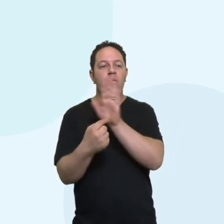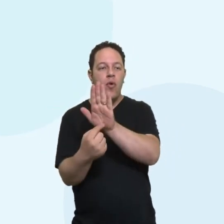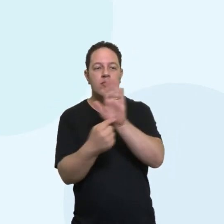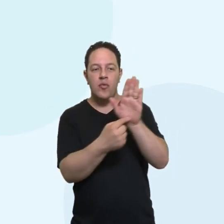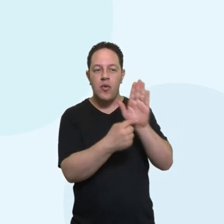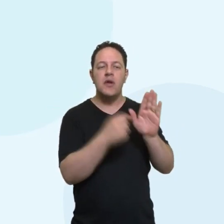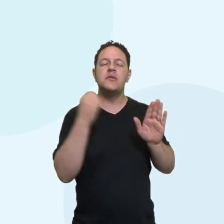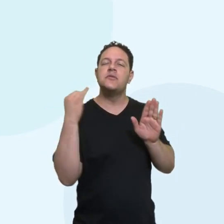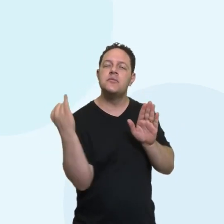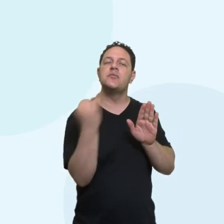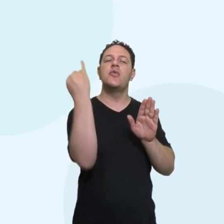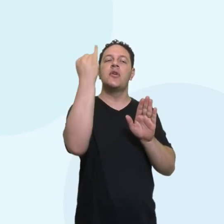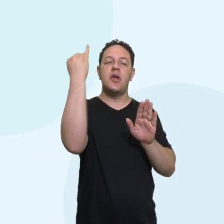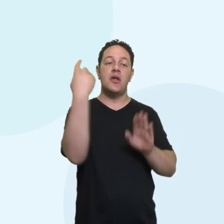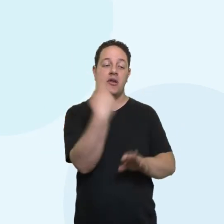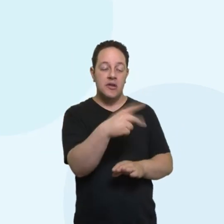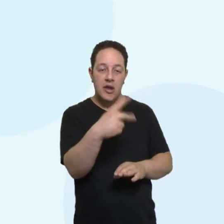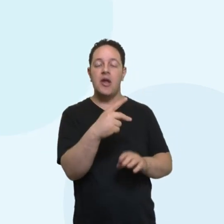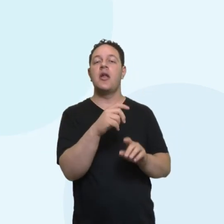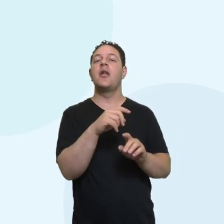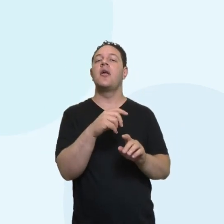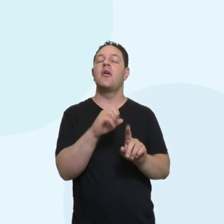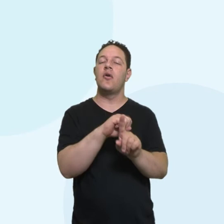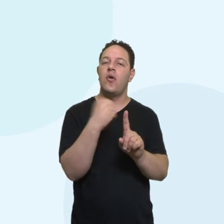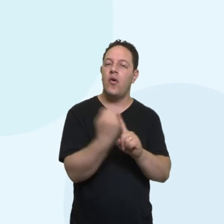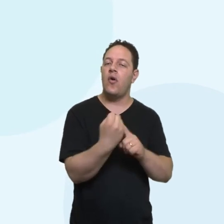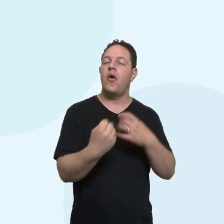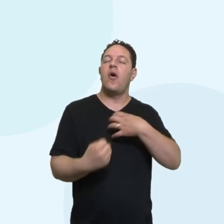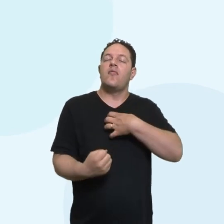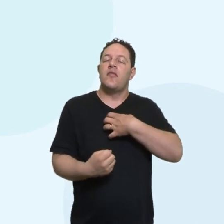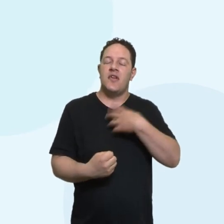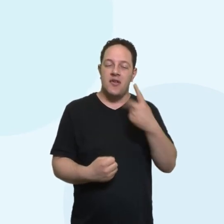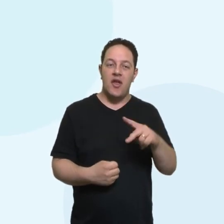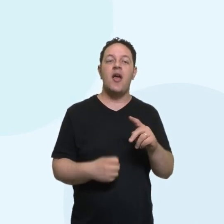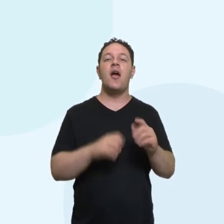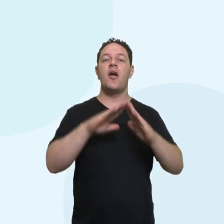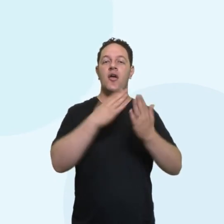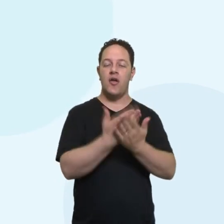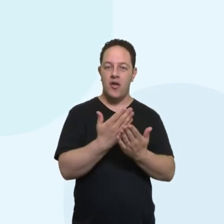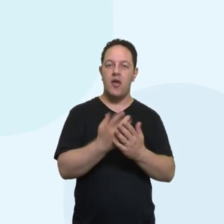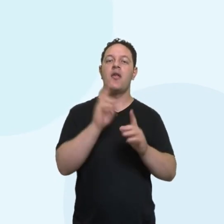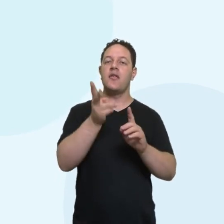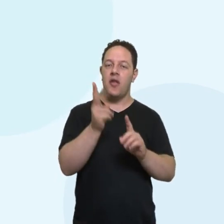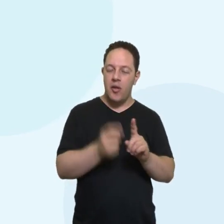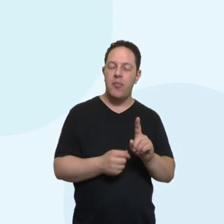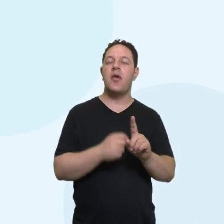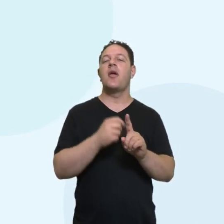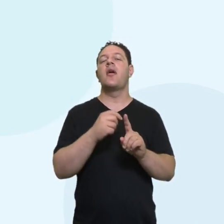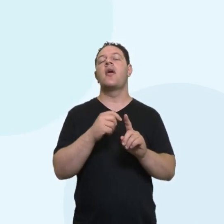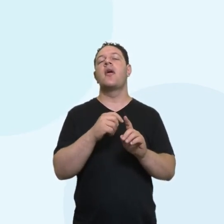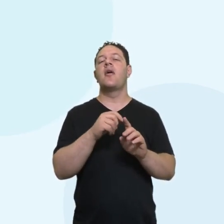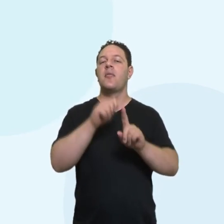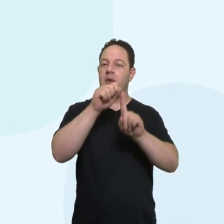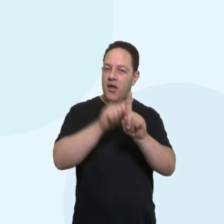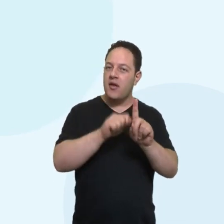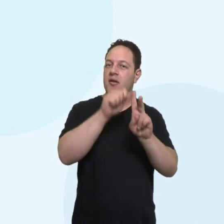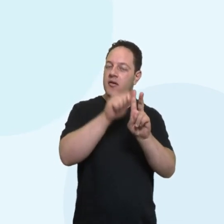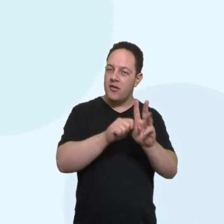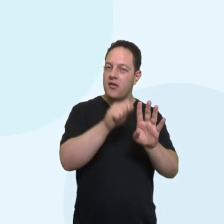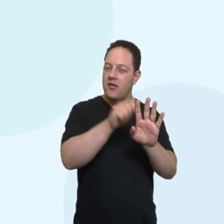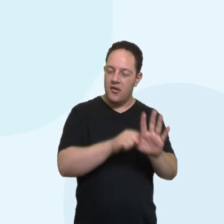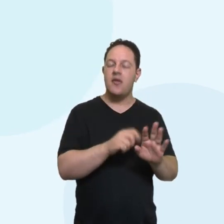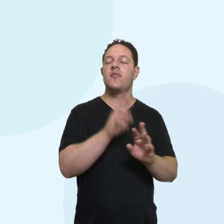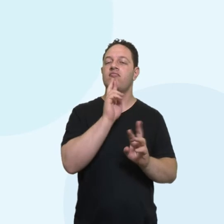é a avaliação socioemocional né que os nossos estudantes Eles responderam aí bimestre por bimestre né e não só